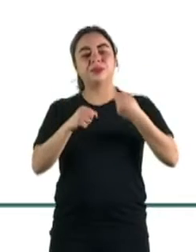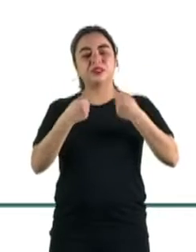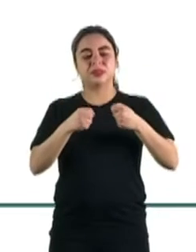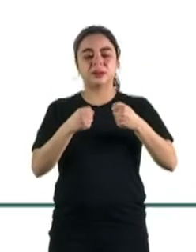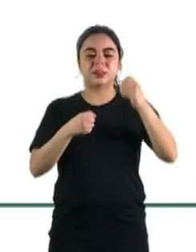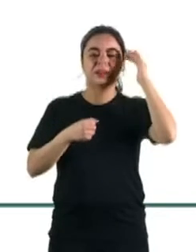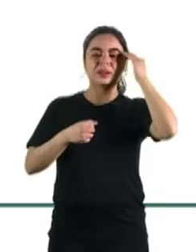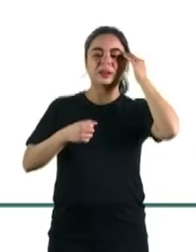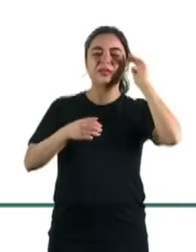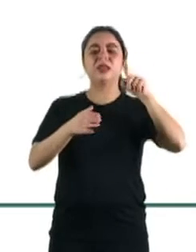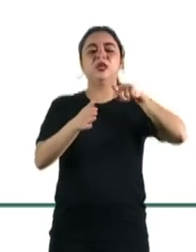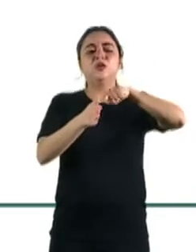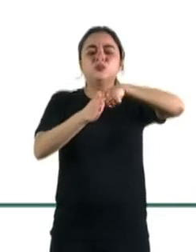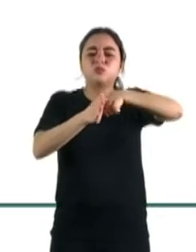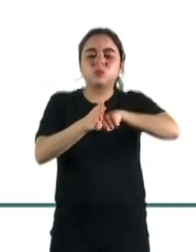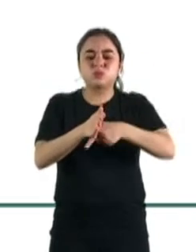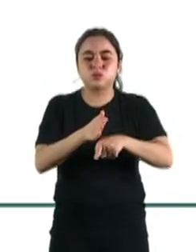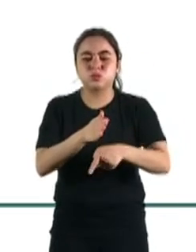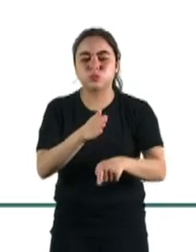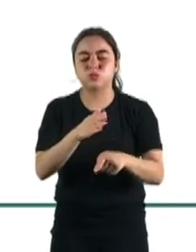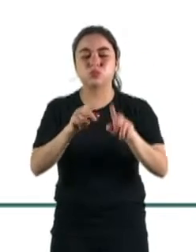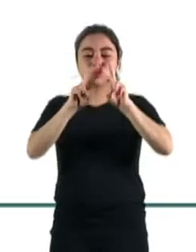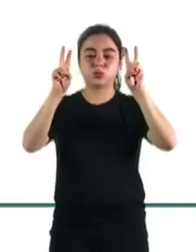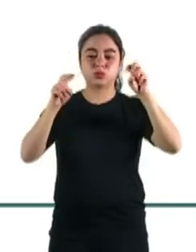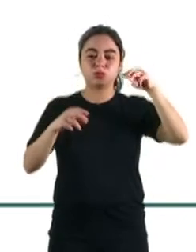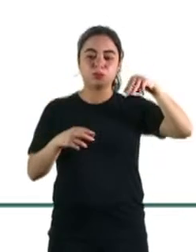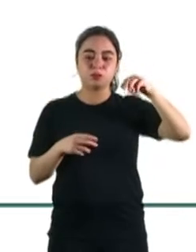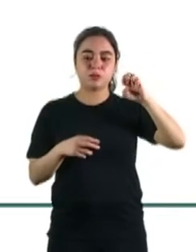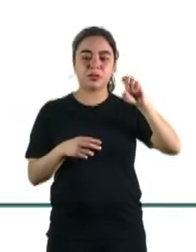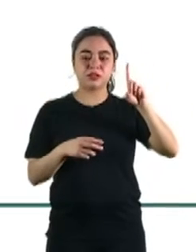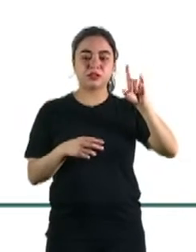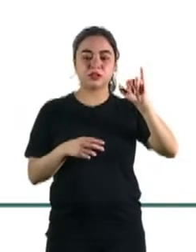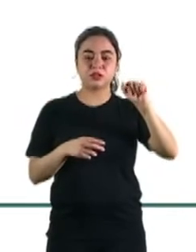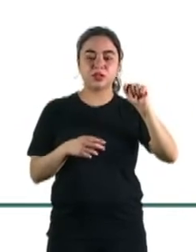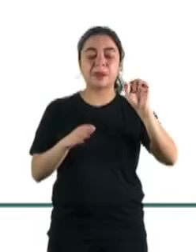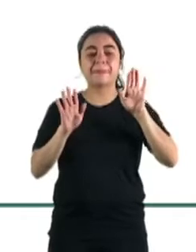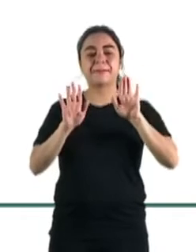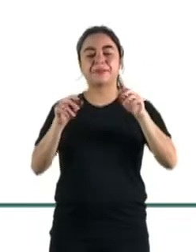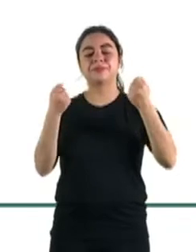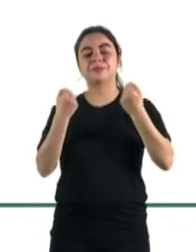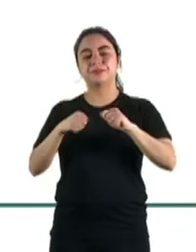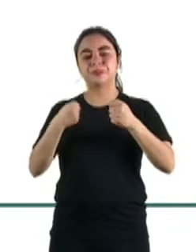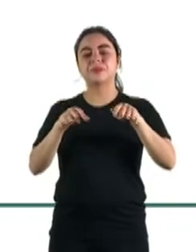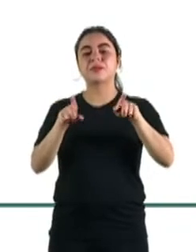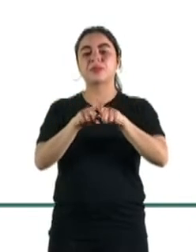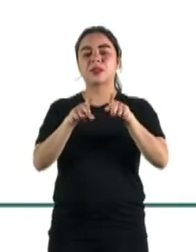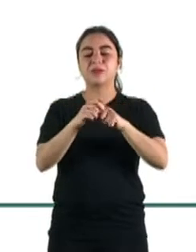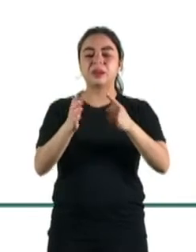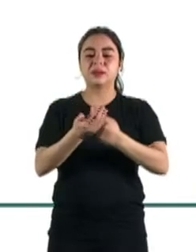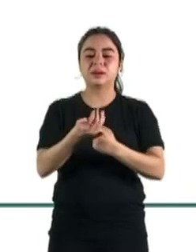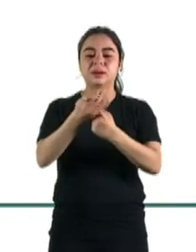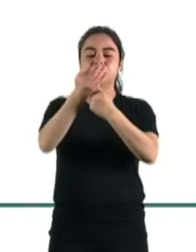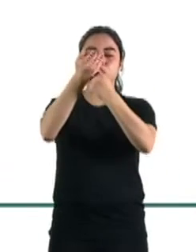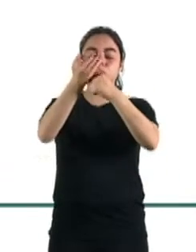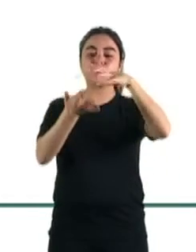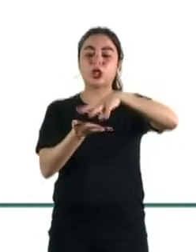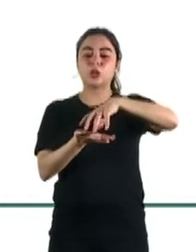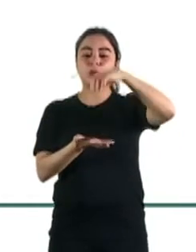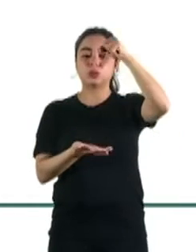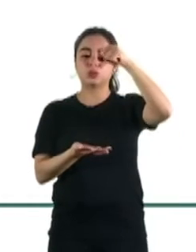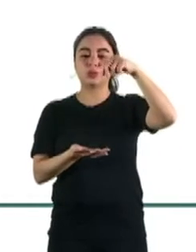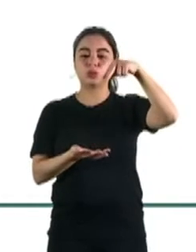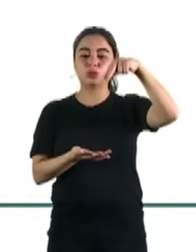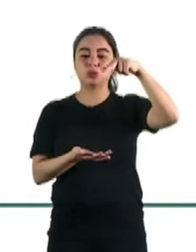mídia, como os nossos conhecem, mas precisam entender também das tecnologias de nuvem. Gente,